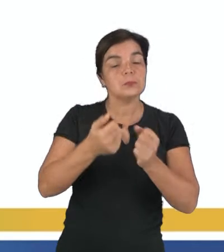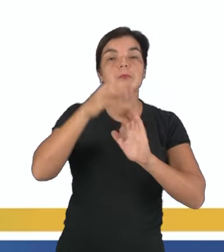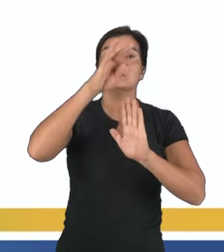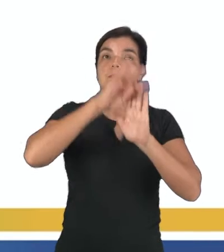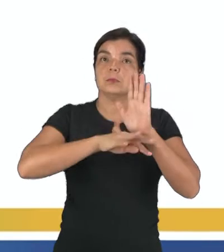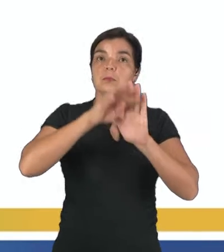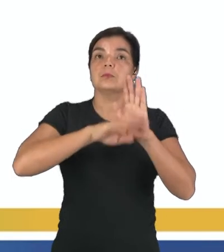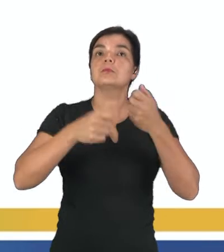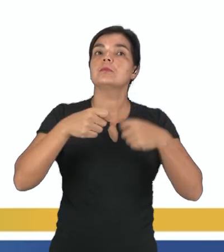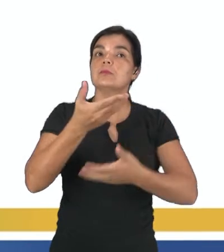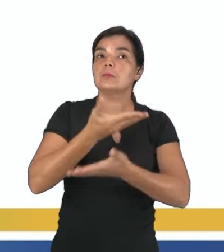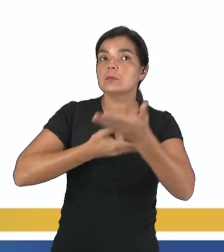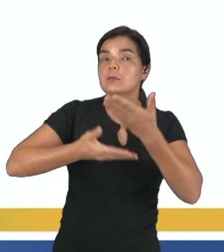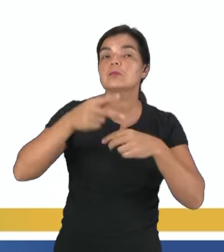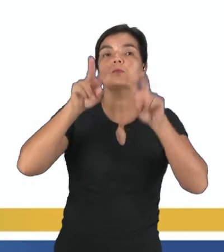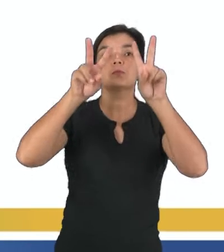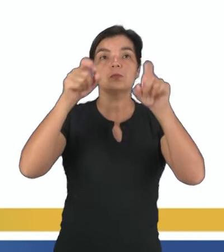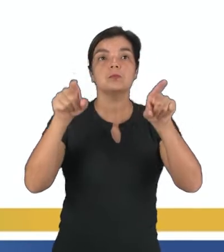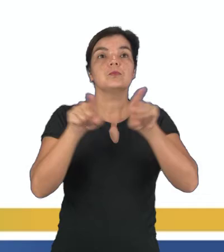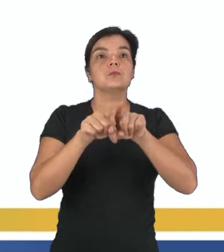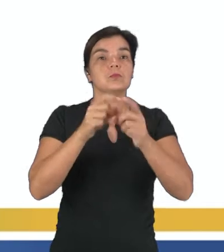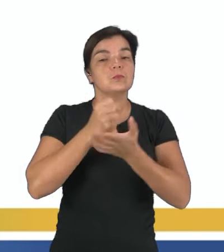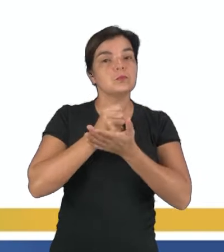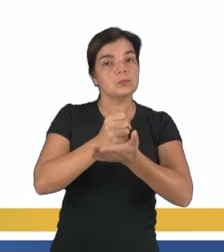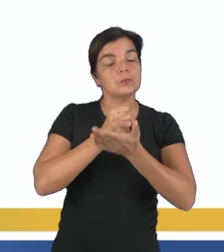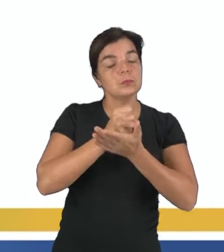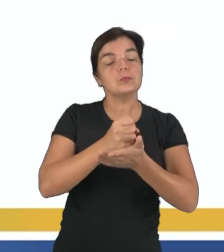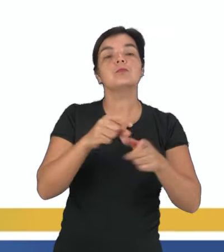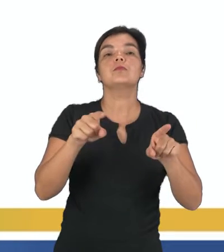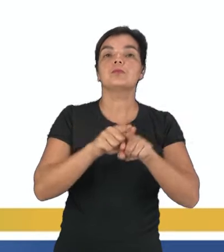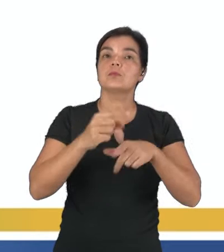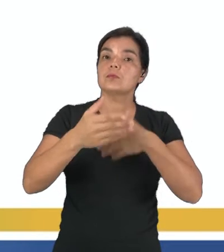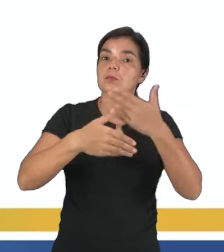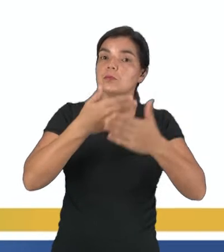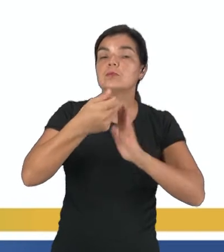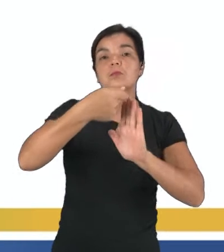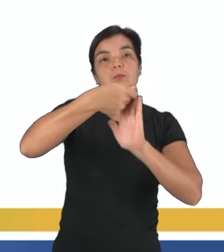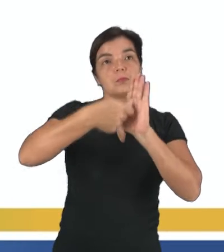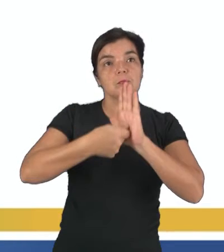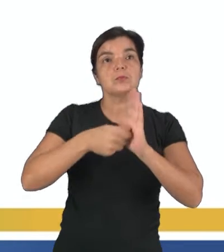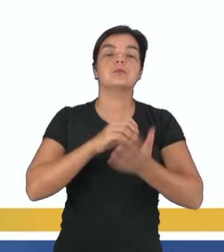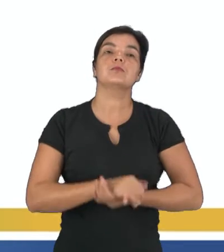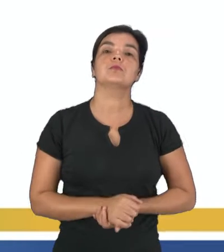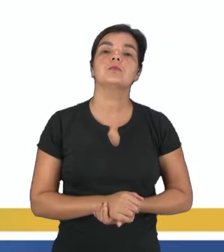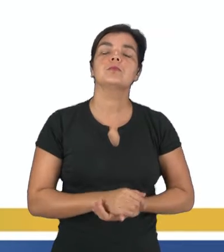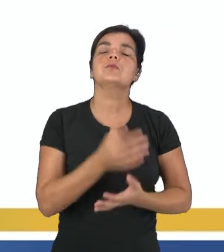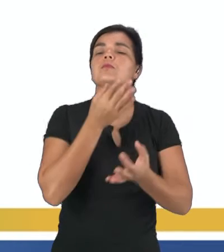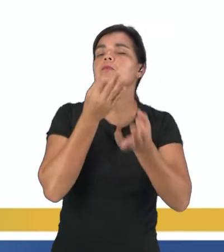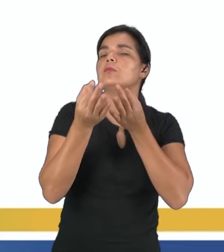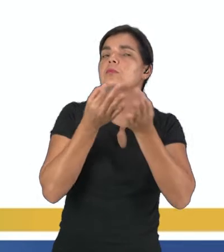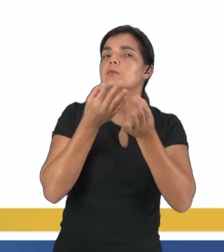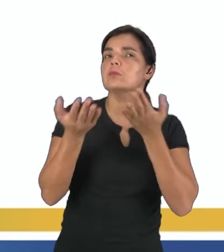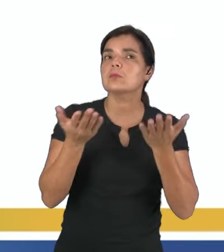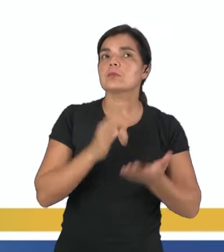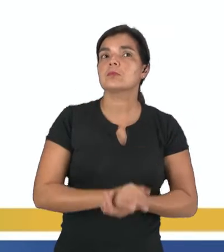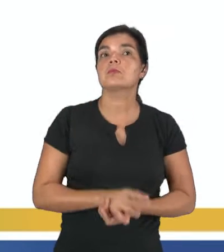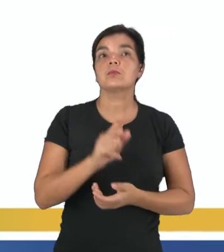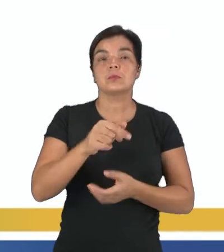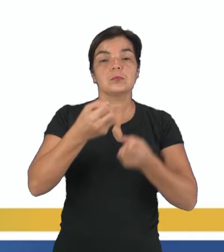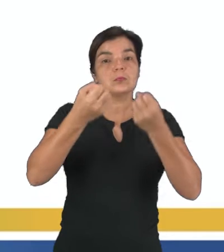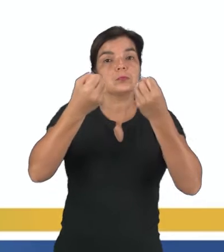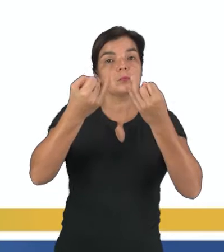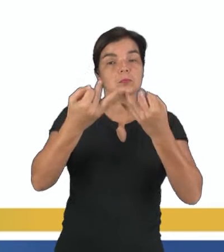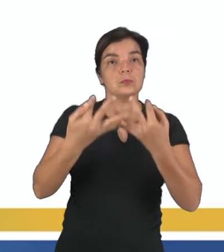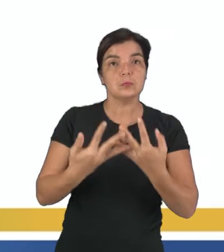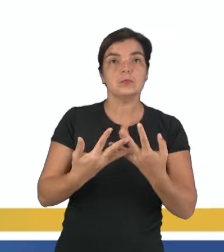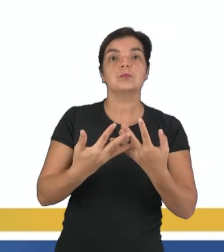estar relacionada ao tema e apoiada em argumentos ao longo da redação, tá certo? E os argumentos é a